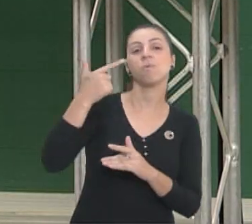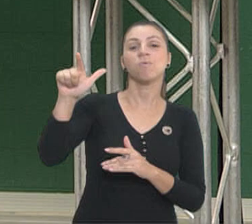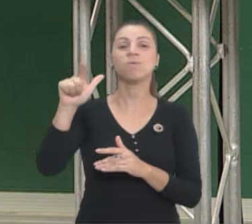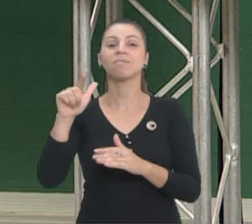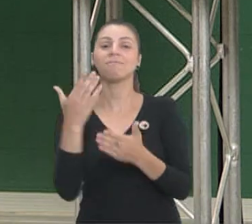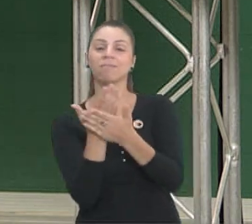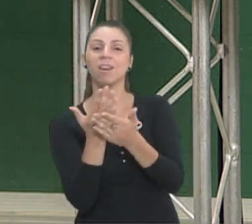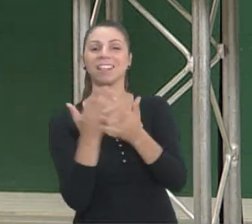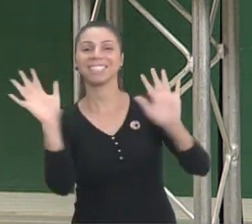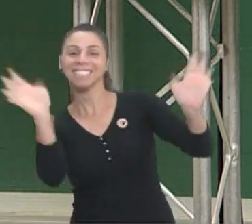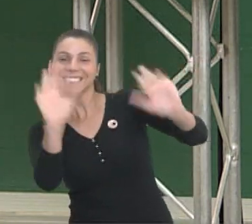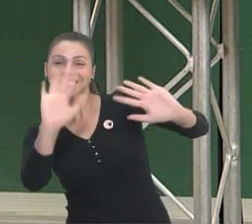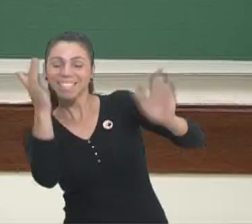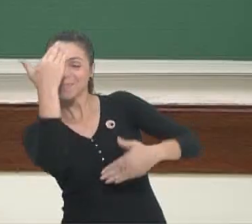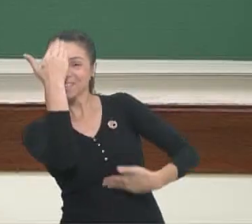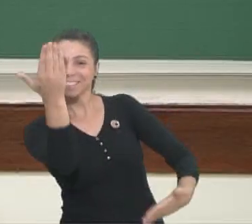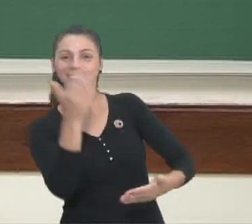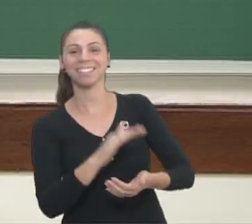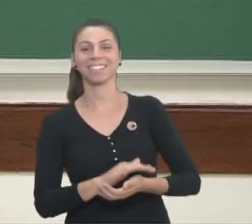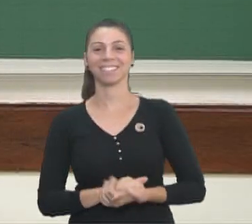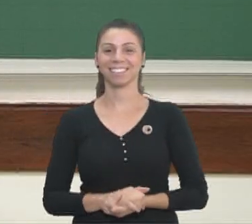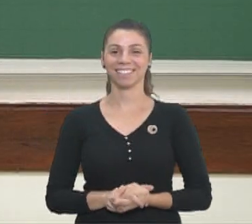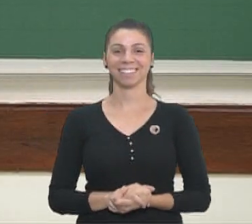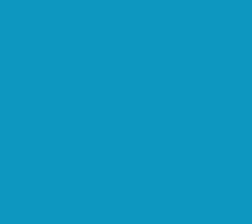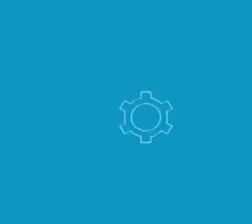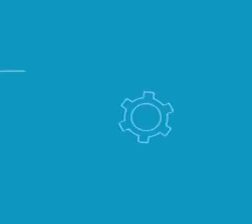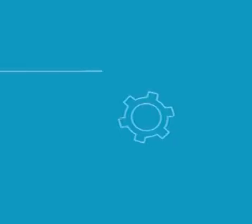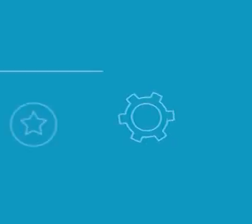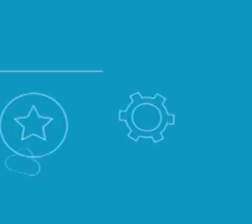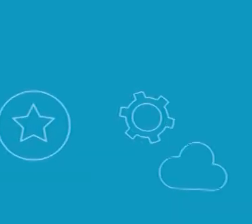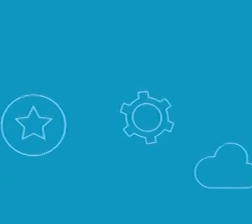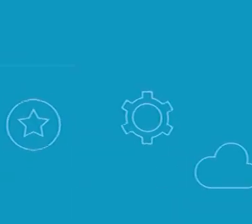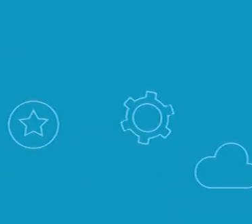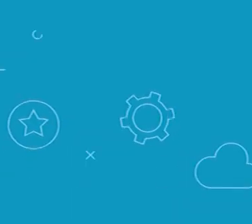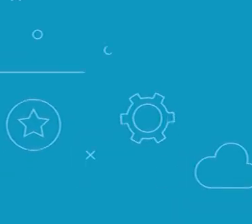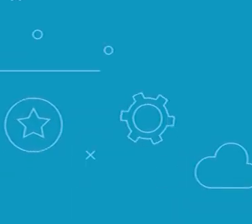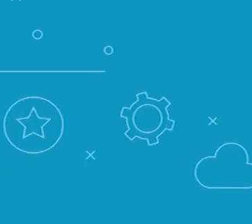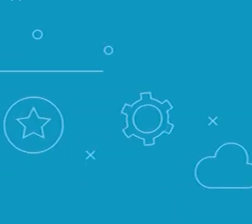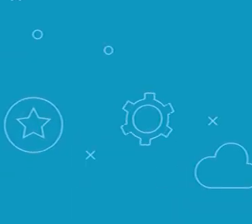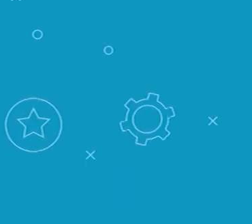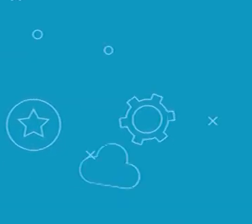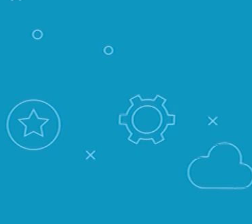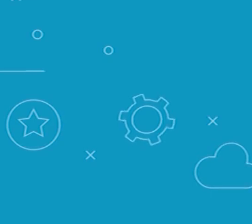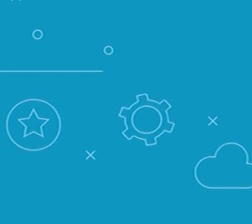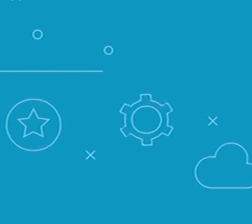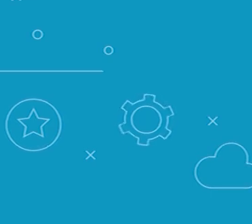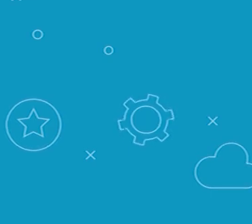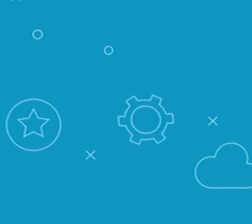Obrigada!